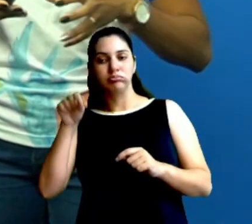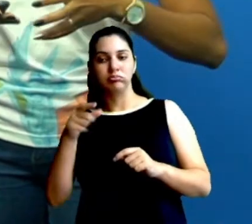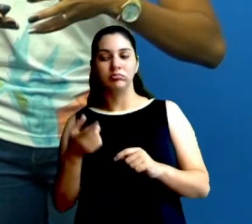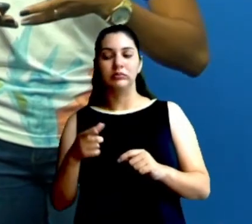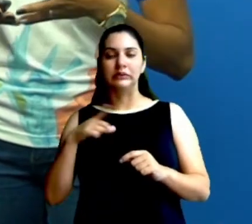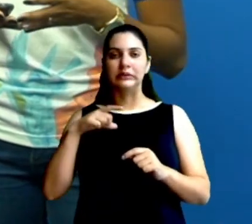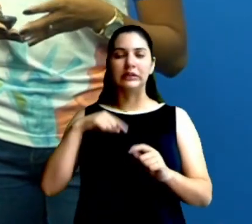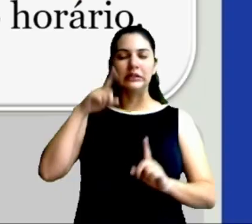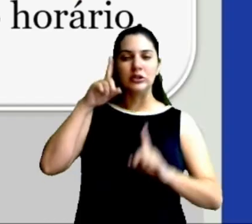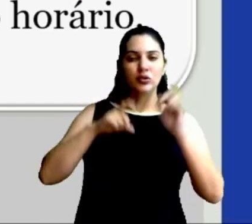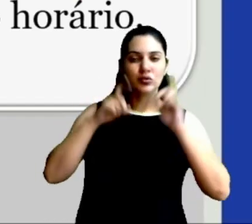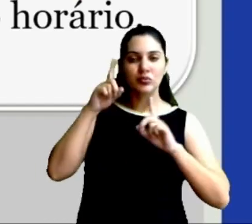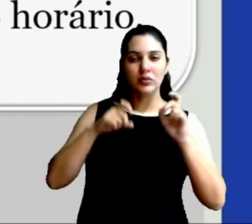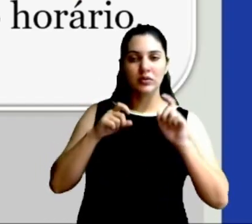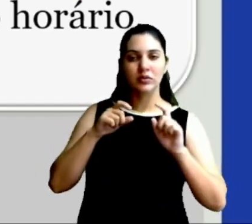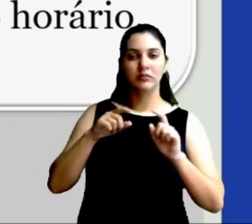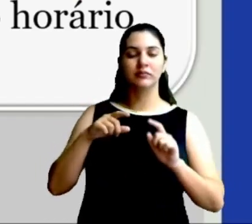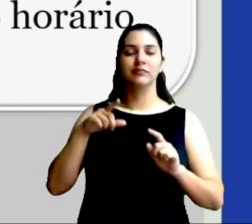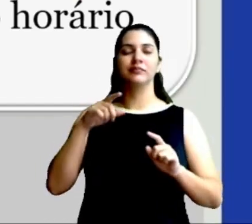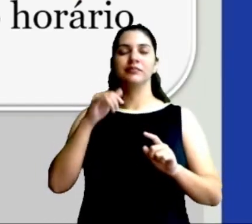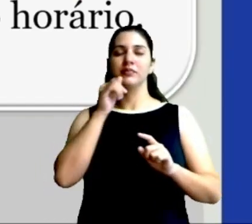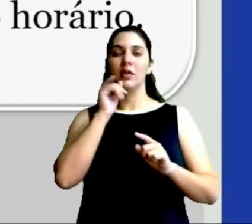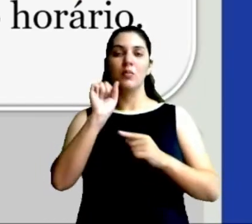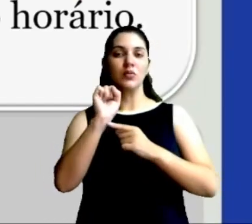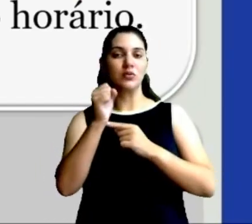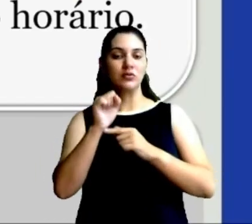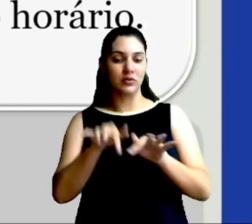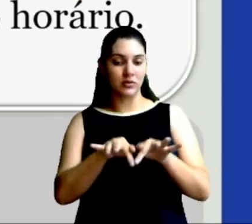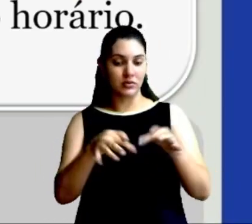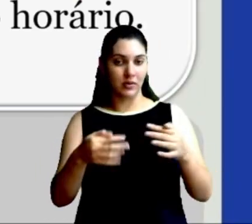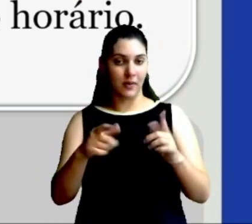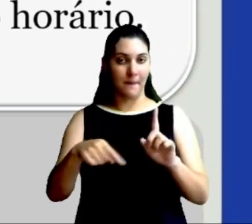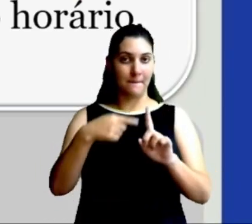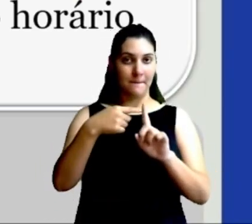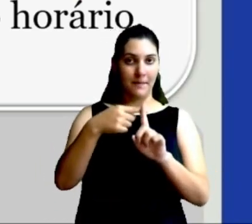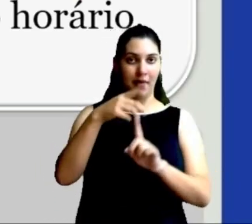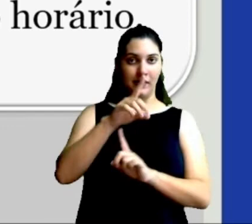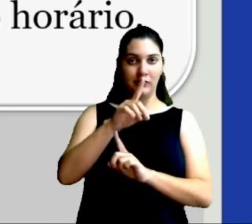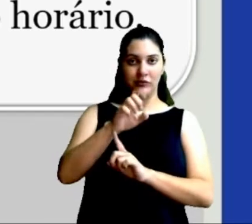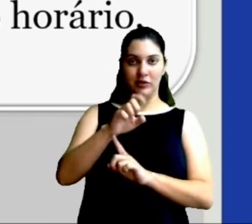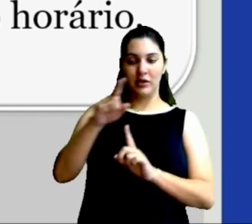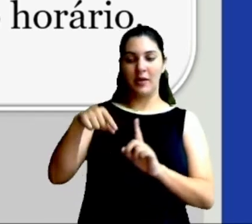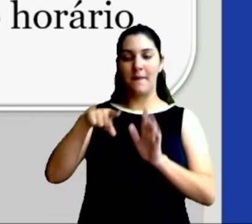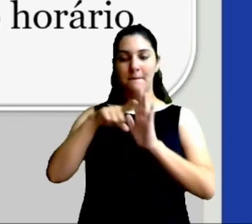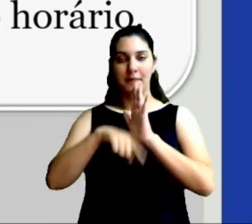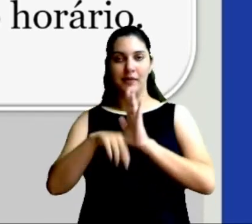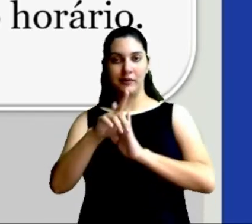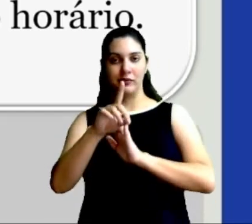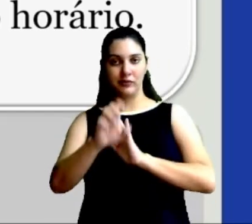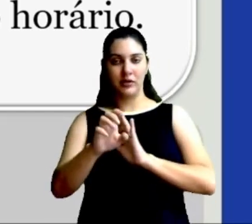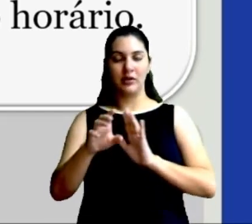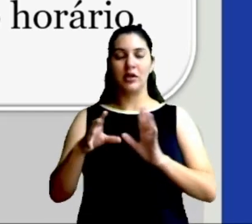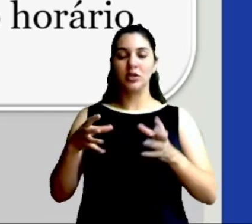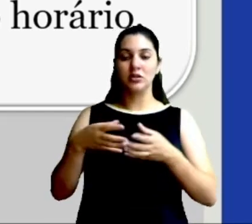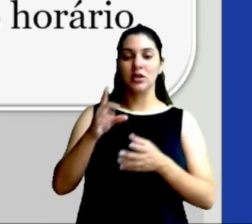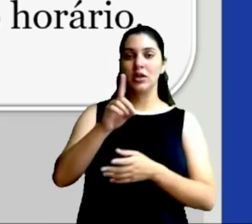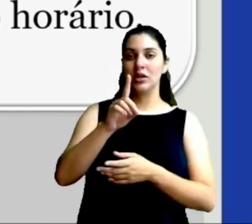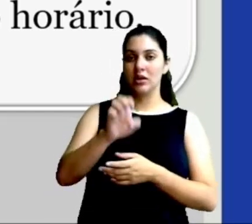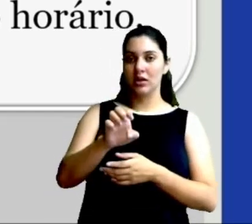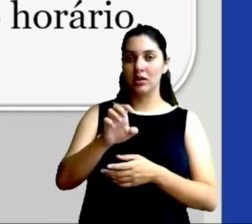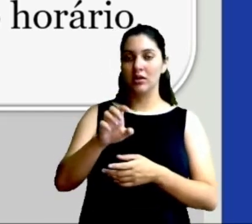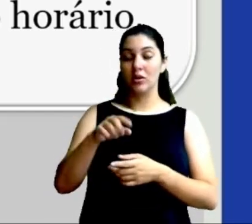expressões. Utilizando as expressões com sujeito simples. Mais de, menos de, cerca de. O teu verbo ele